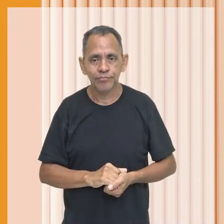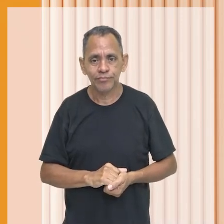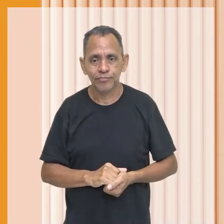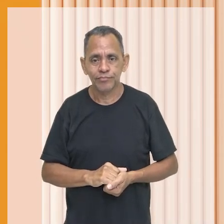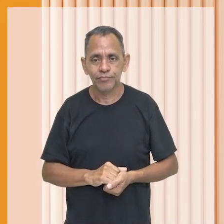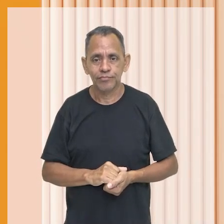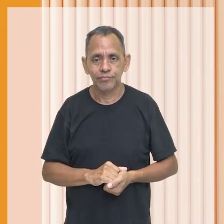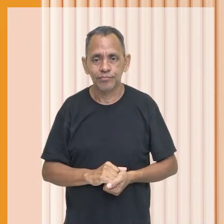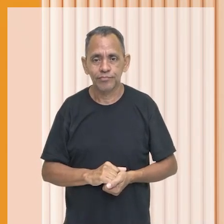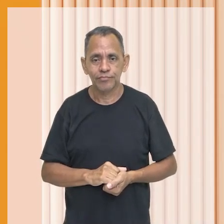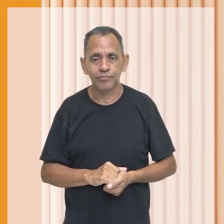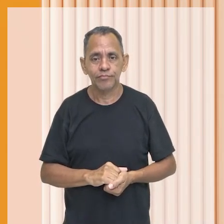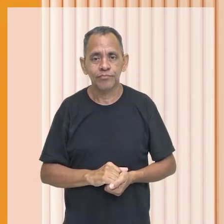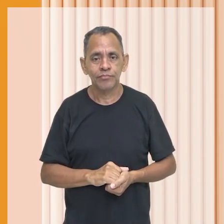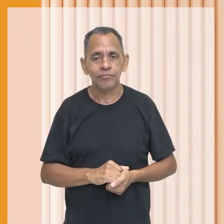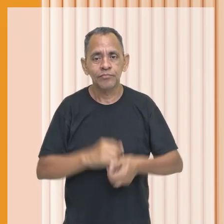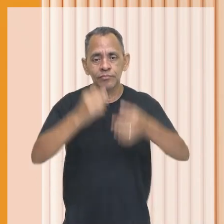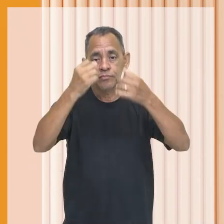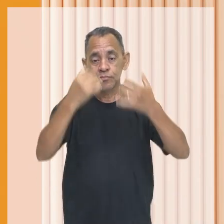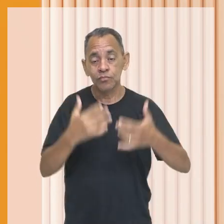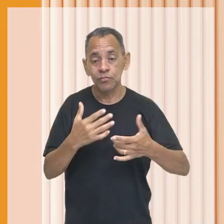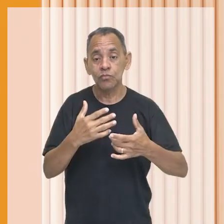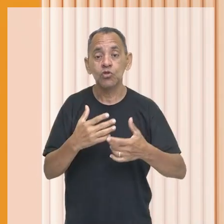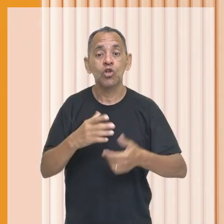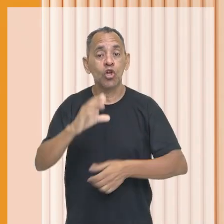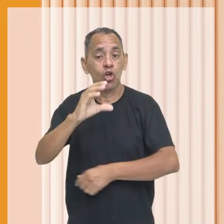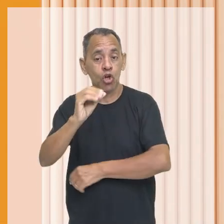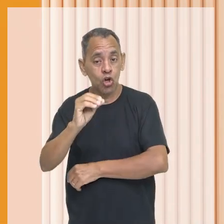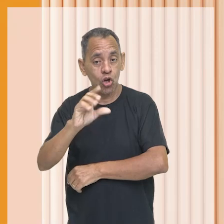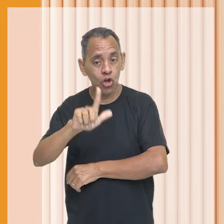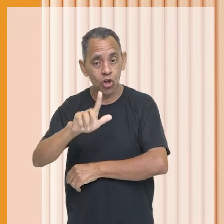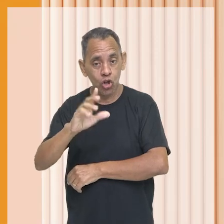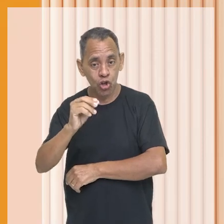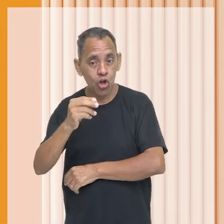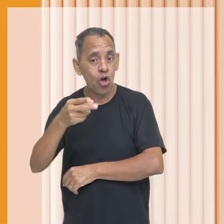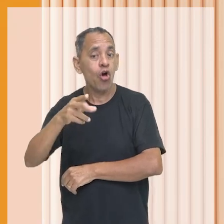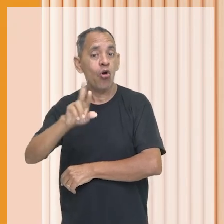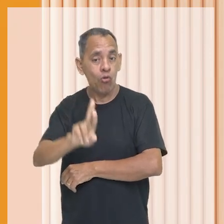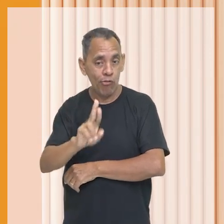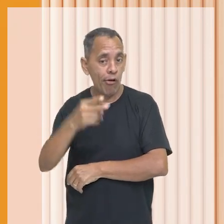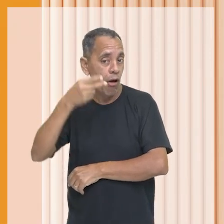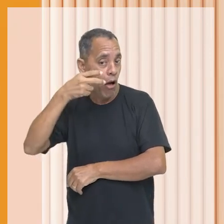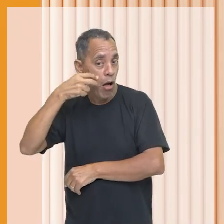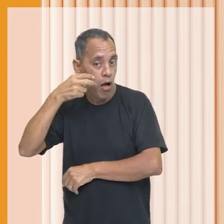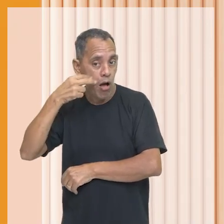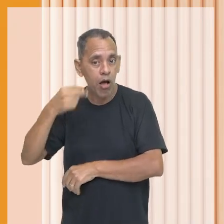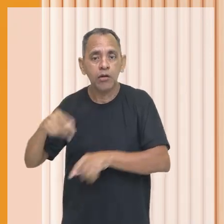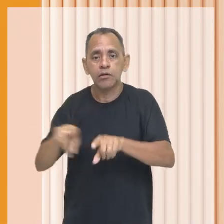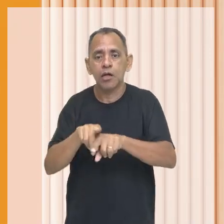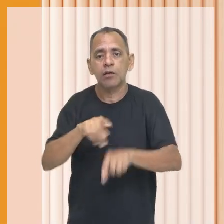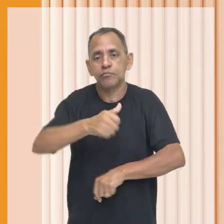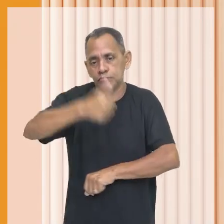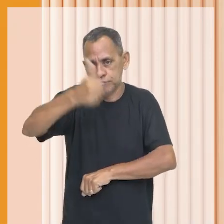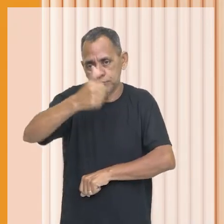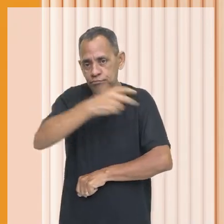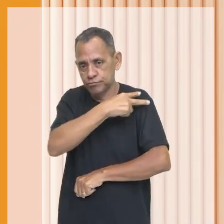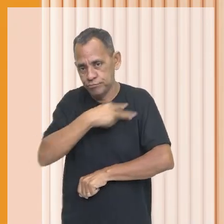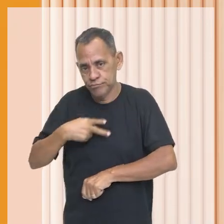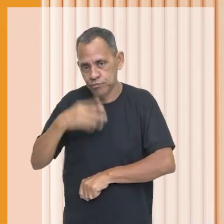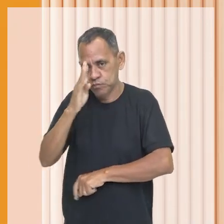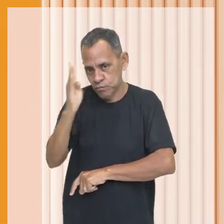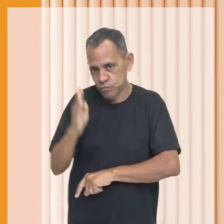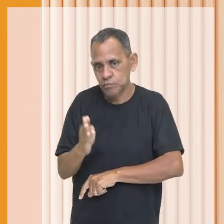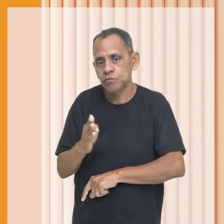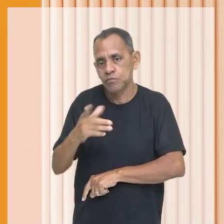popular. Então, quando nós falamos no Collor, apesar de ele ter sofrido essa questão do impeachment, que foi o primeiro presidente do Brasil também